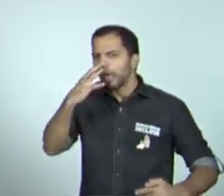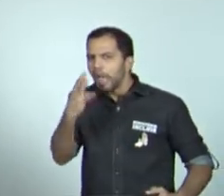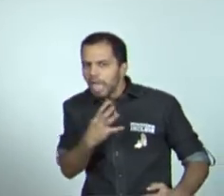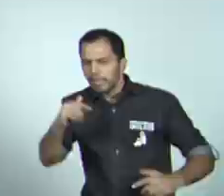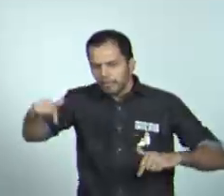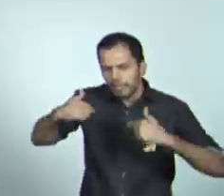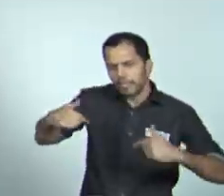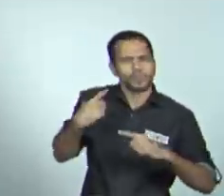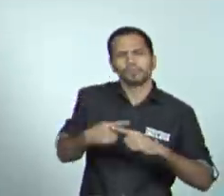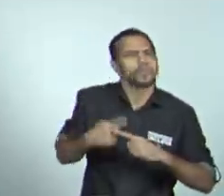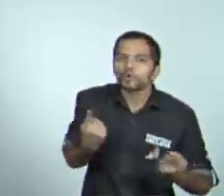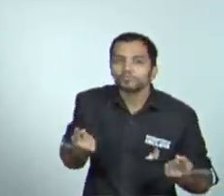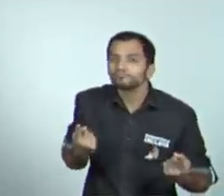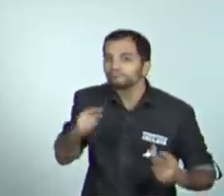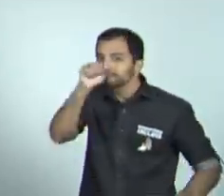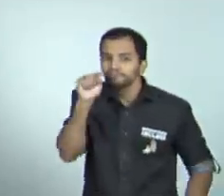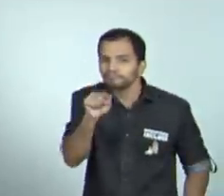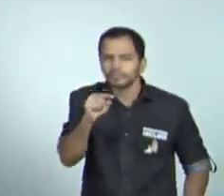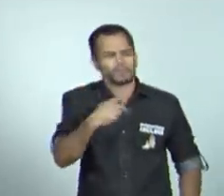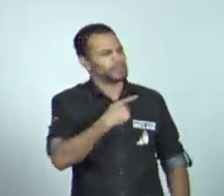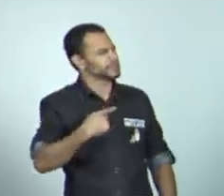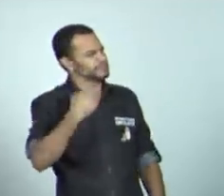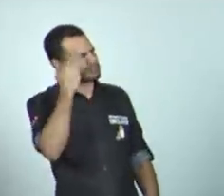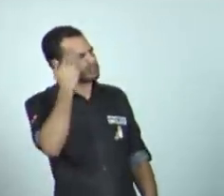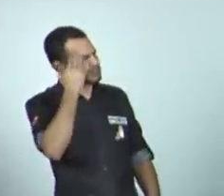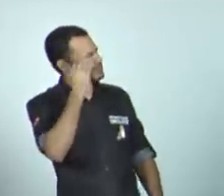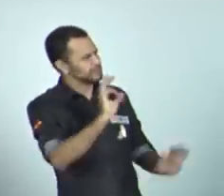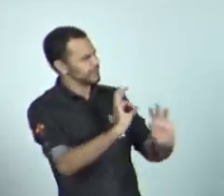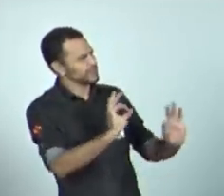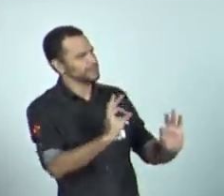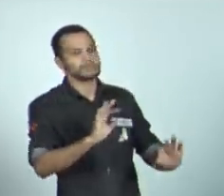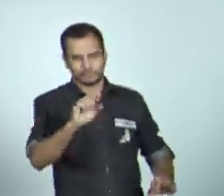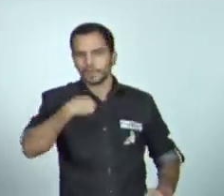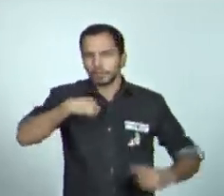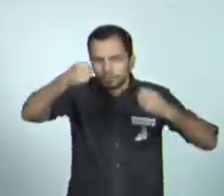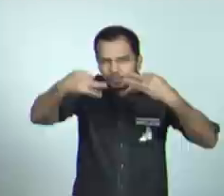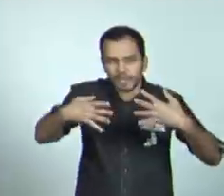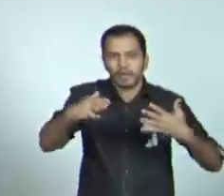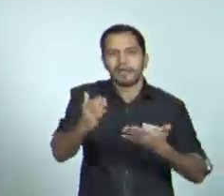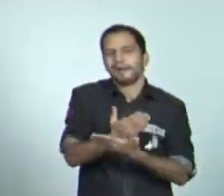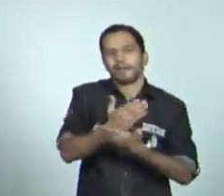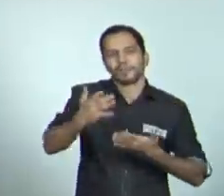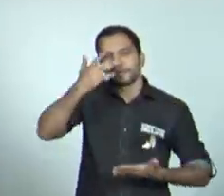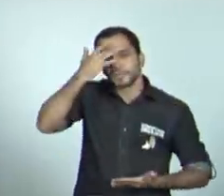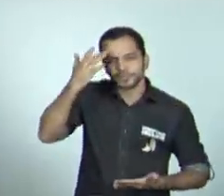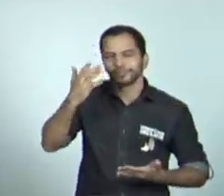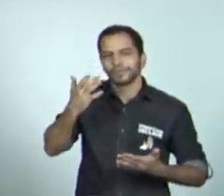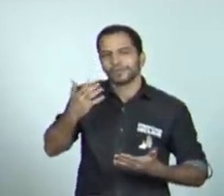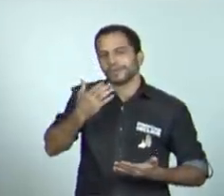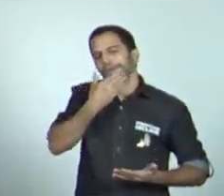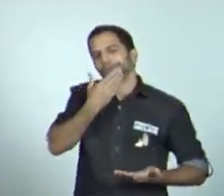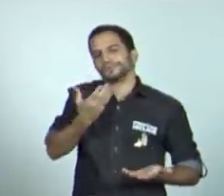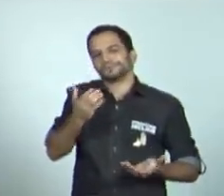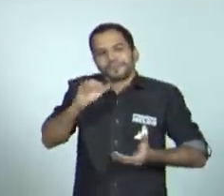pastor ainda não tô entendendo deixa eu te falar tem muito chefe de família se sentindo ameaçado hoje só porque